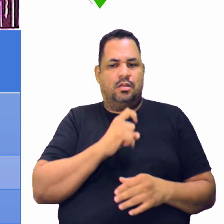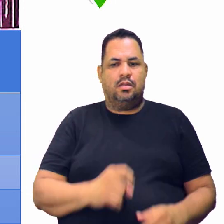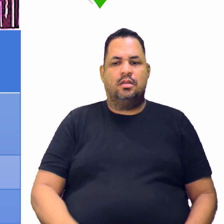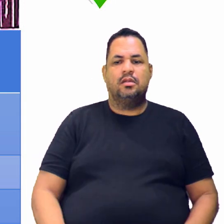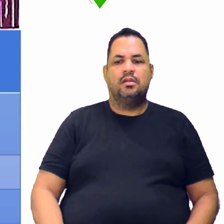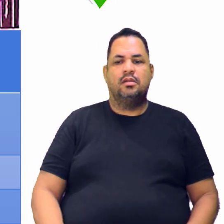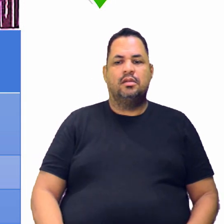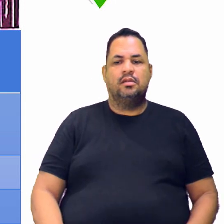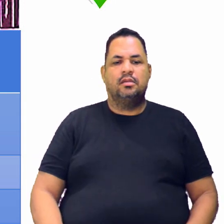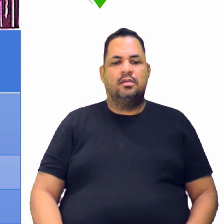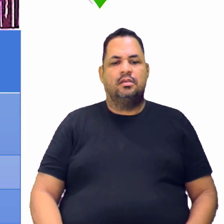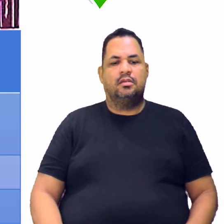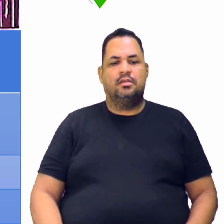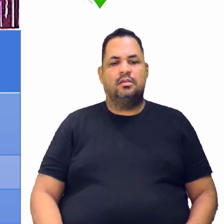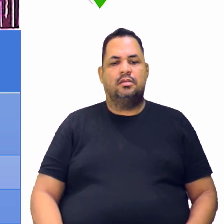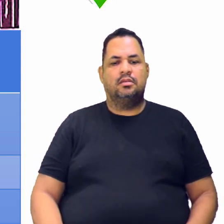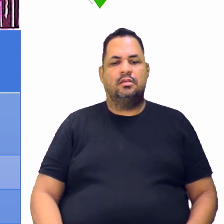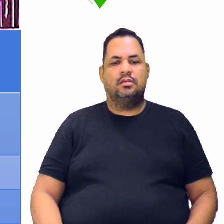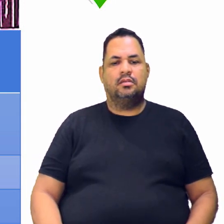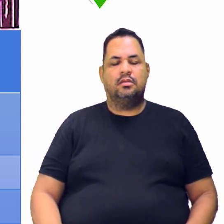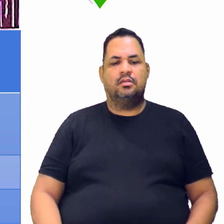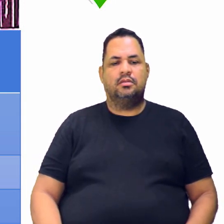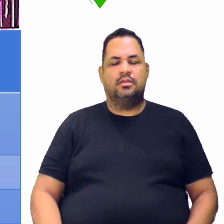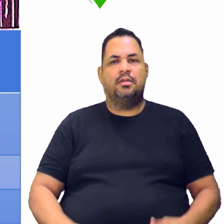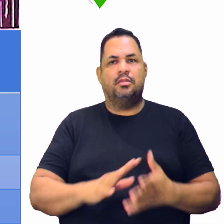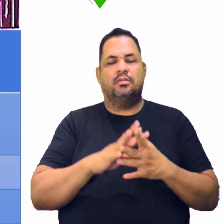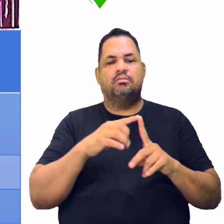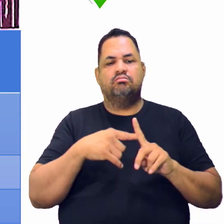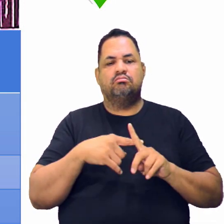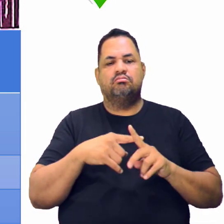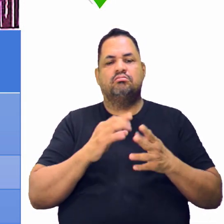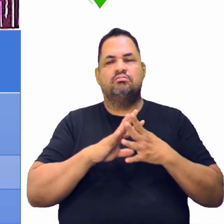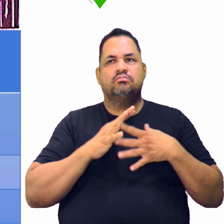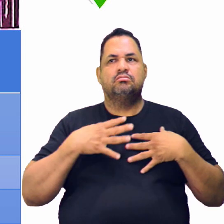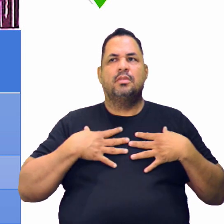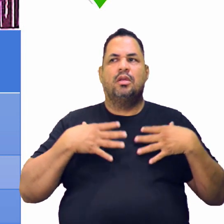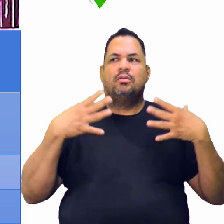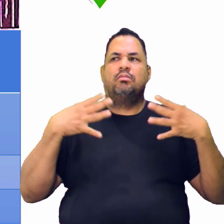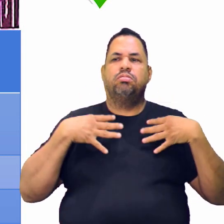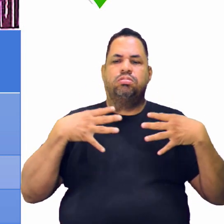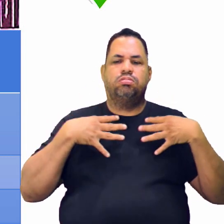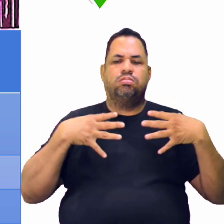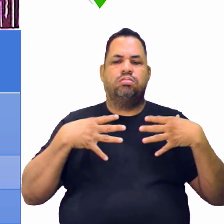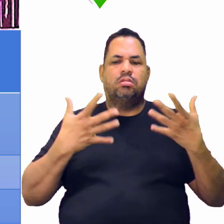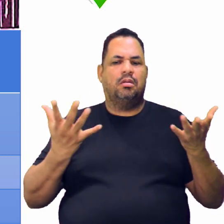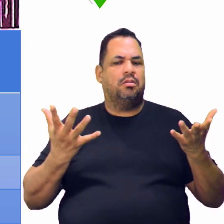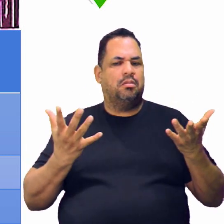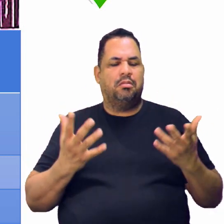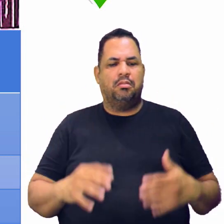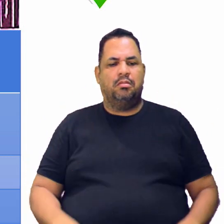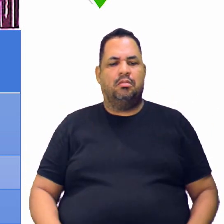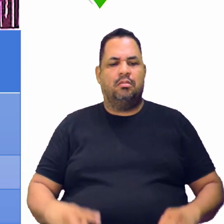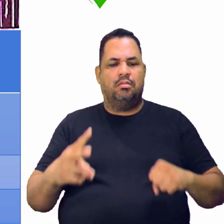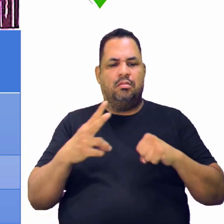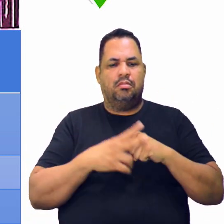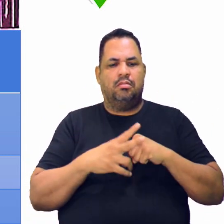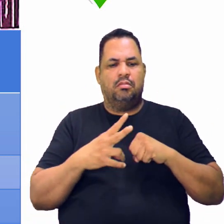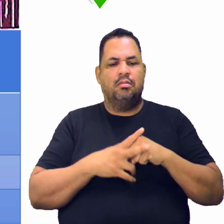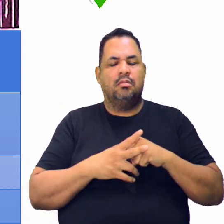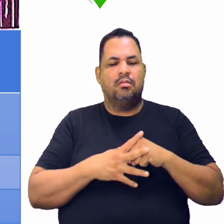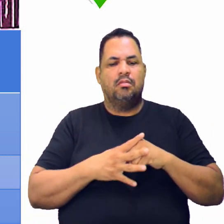muito frio. Ó, está indicando temperatura, né? Clima. Então, verbo,